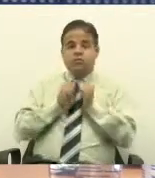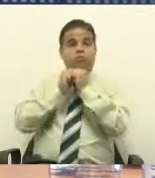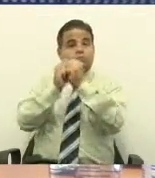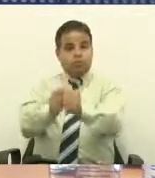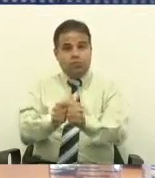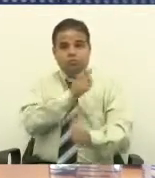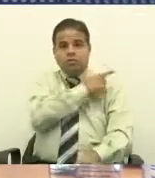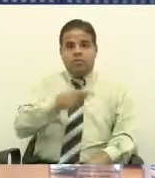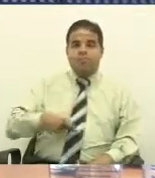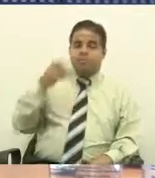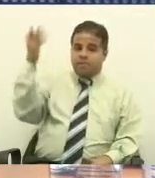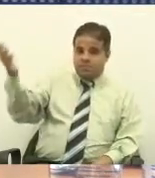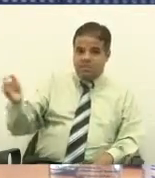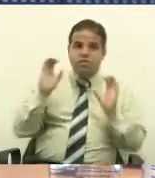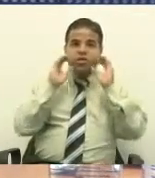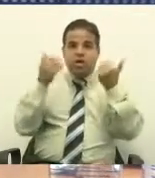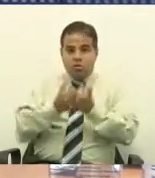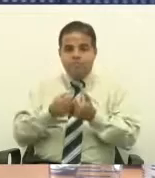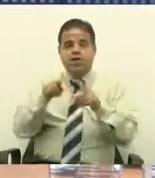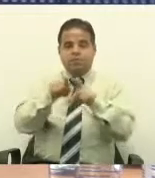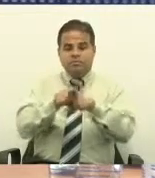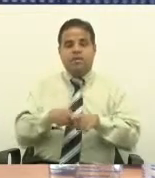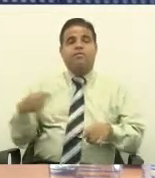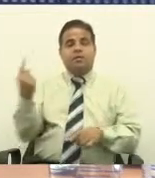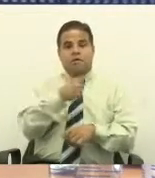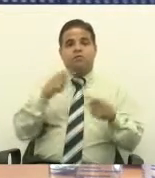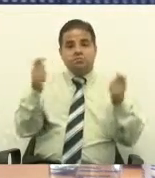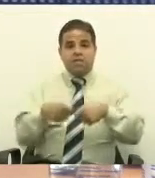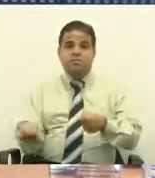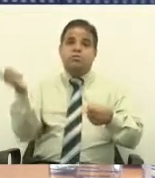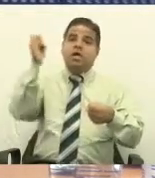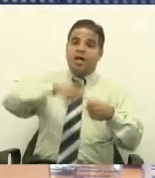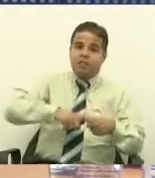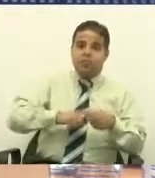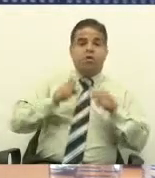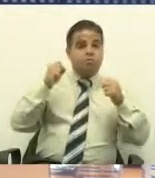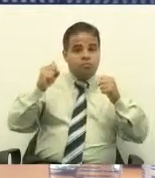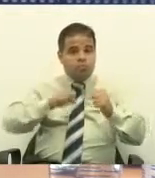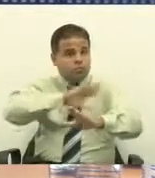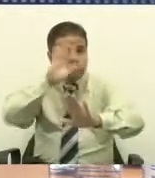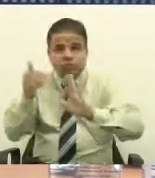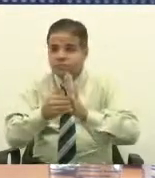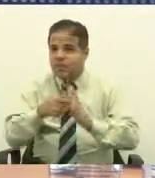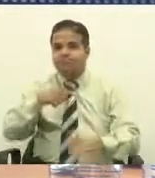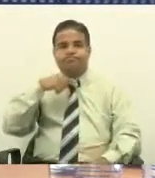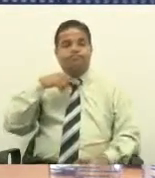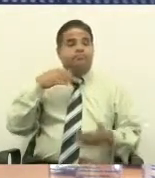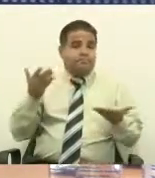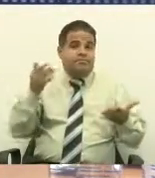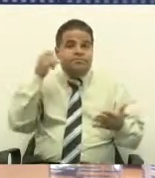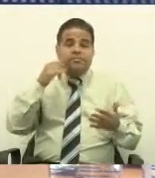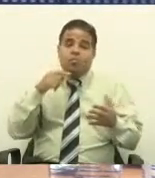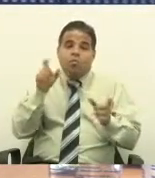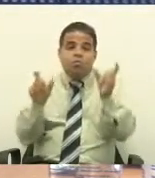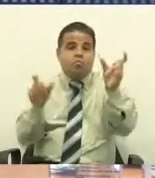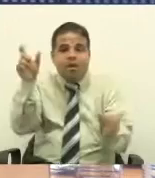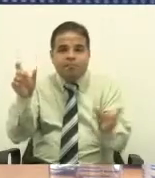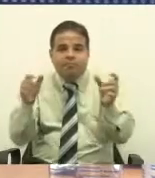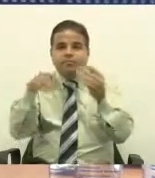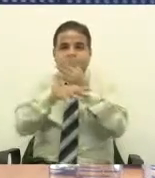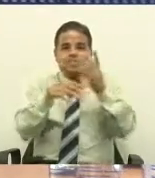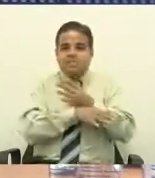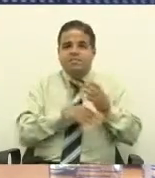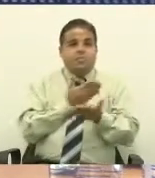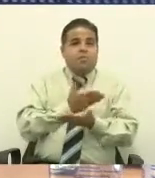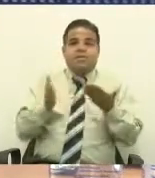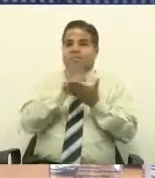juntamente ao presidente da comissão para que a gente retomasse com força total e isso não acontecesse. O município não perdesse mais